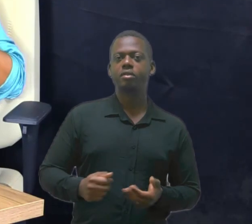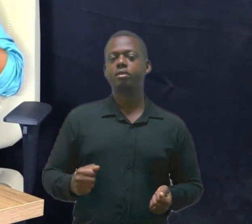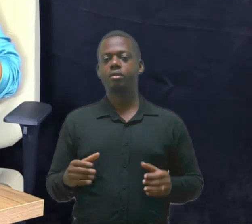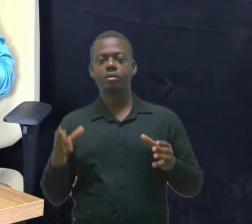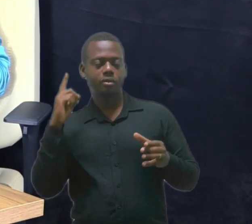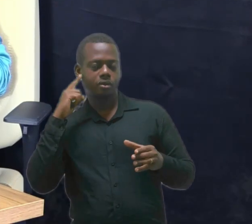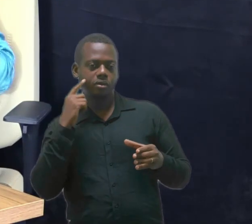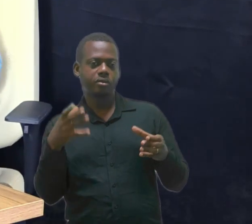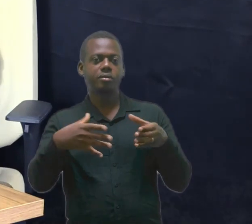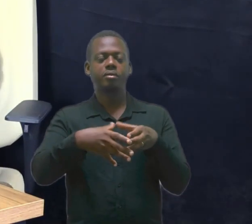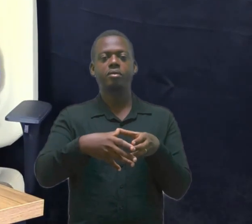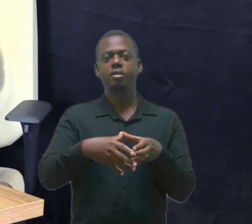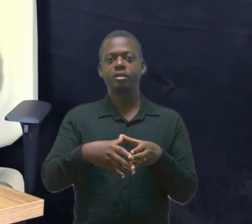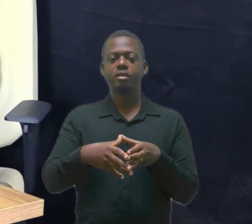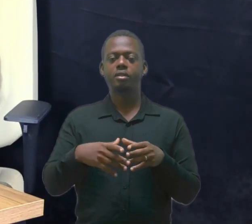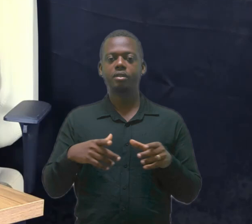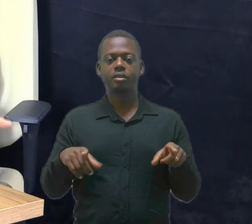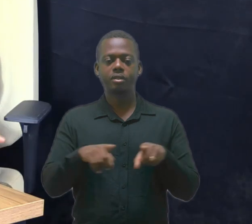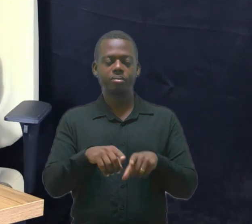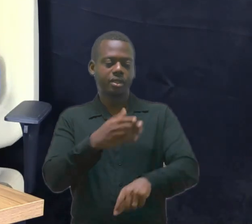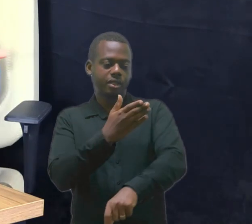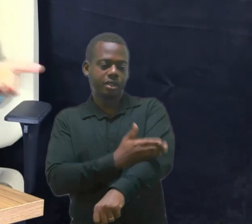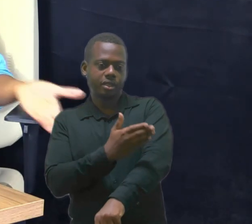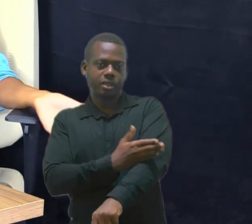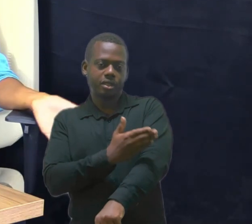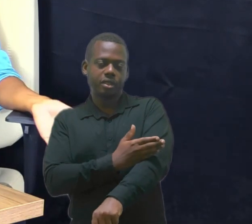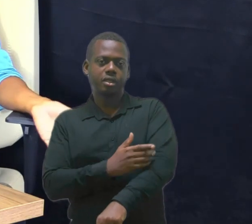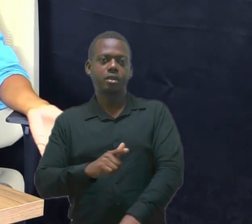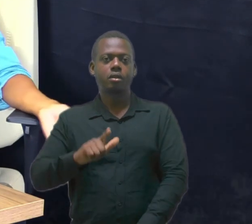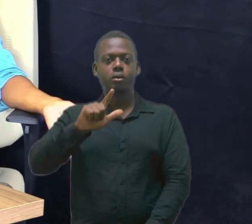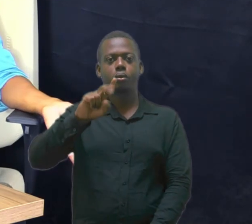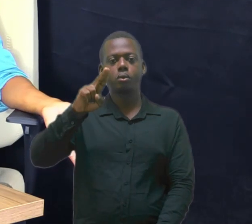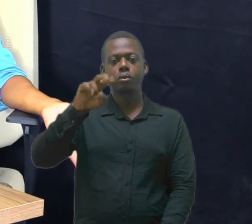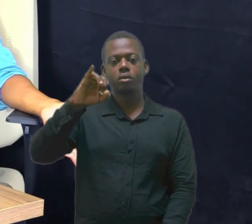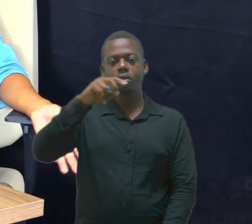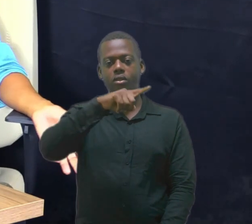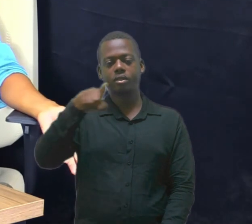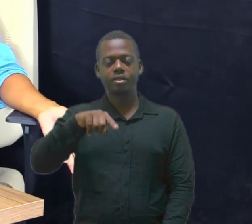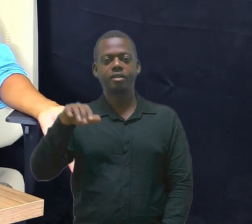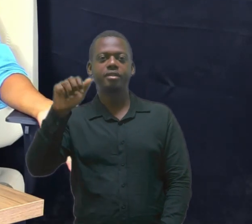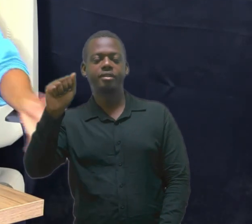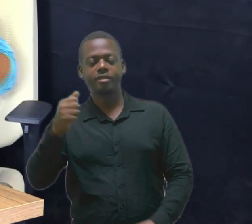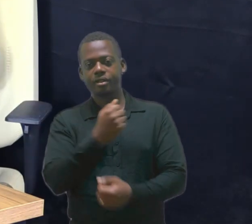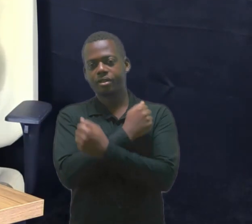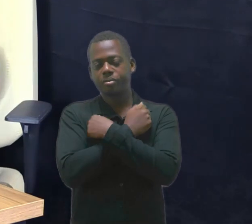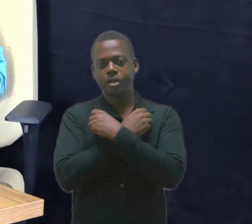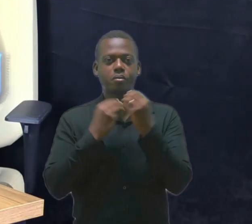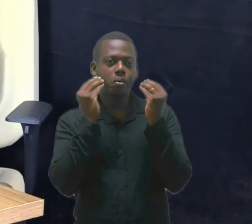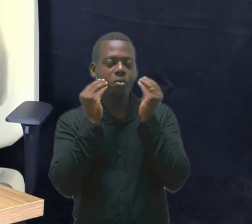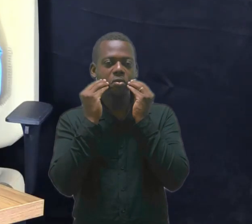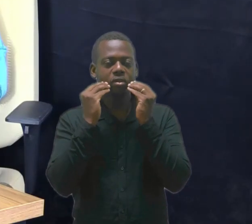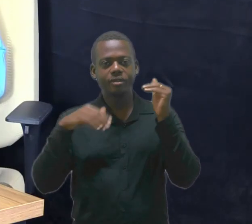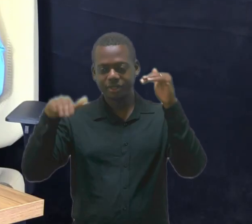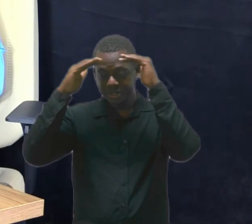compaixão pela comunidade surda. Não posso deixar de não falar aqui de Luísa, presidente da ADES, que é uma mãezona. Né? Um beijo, um abraço por Luísa. No